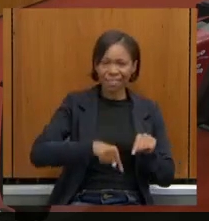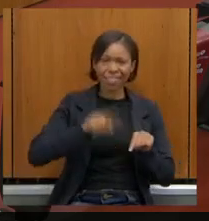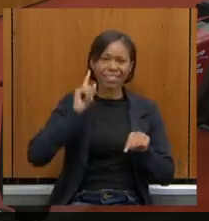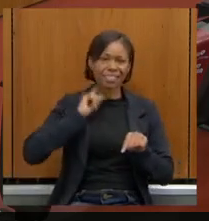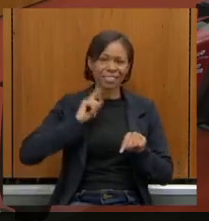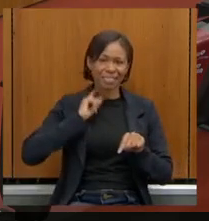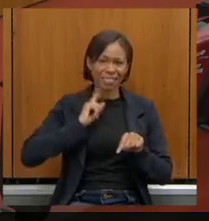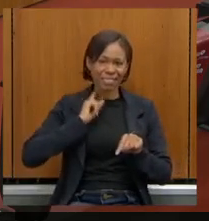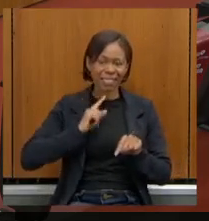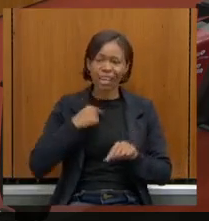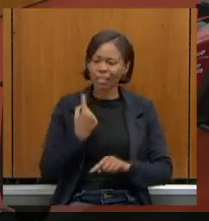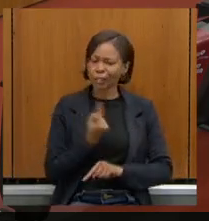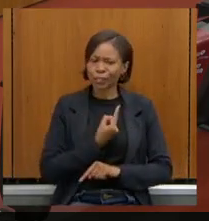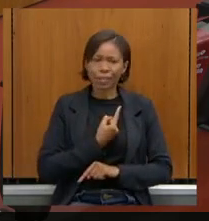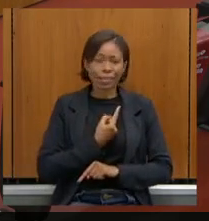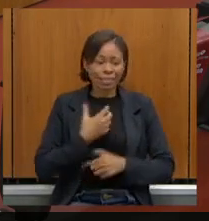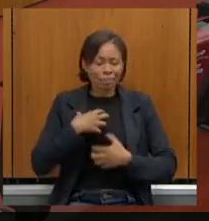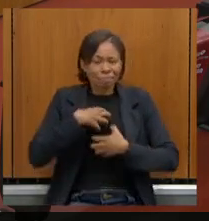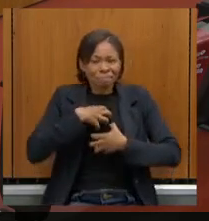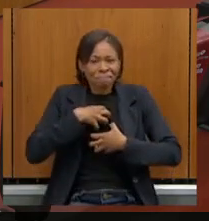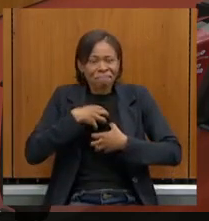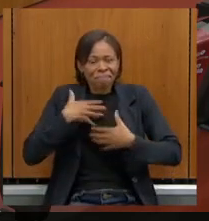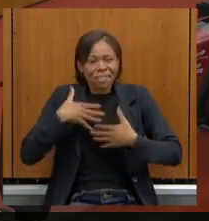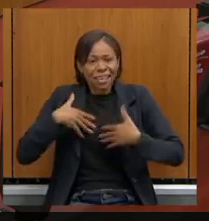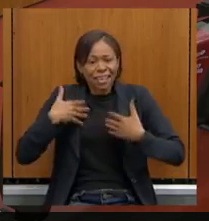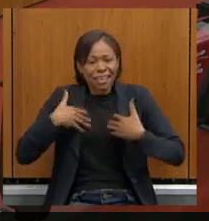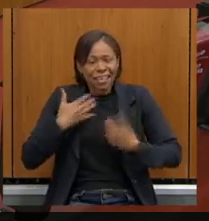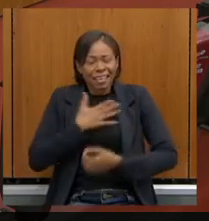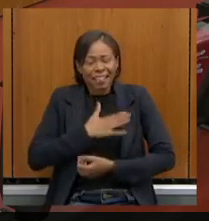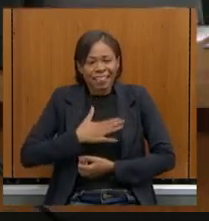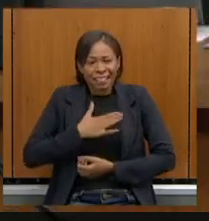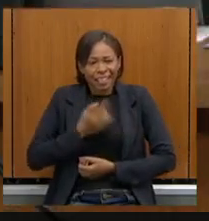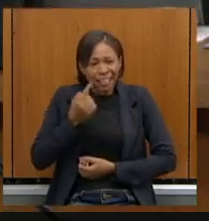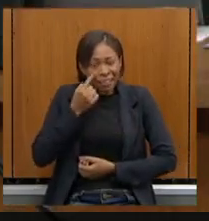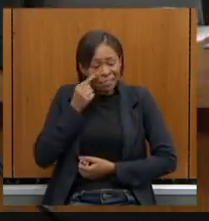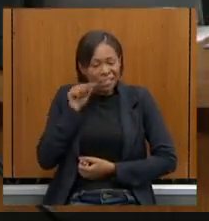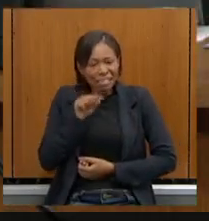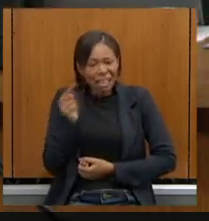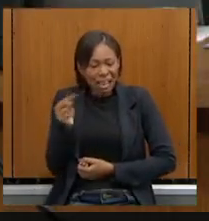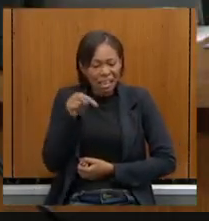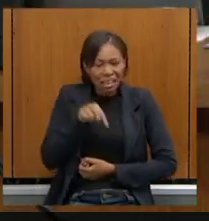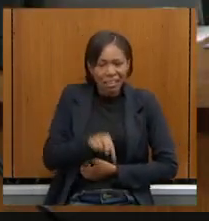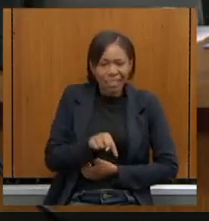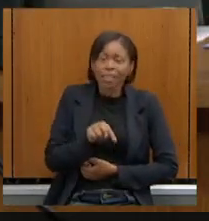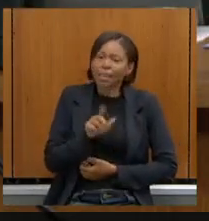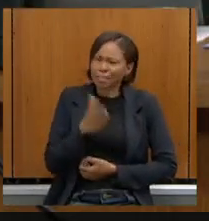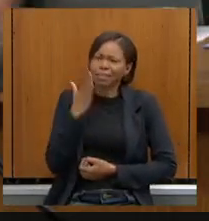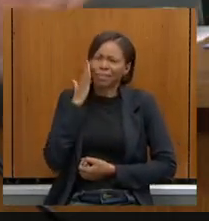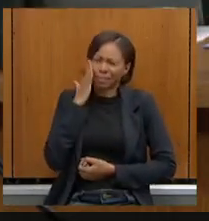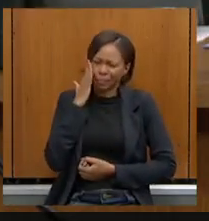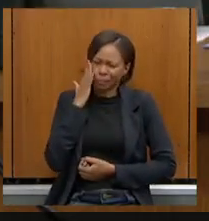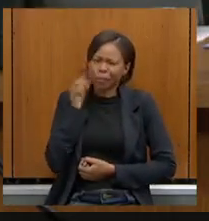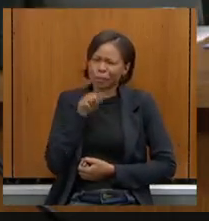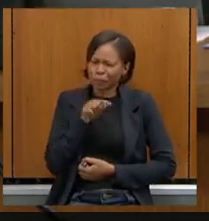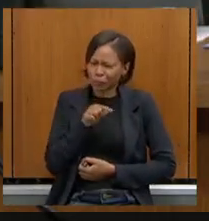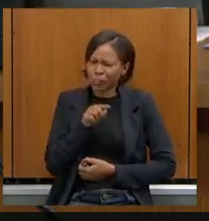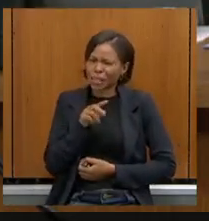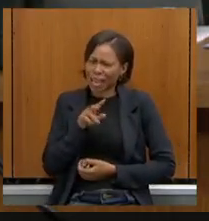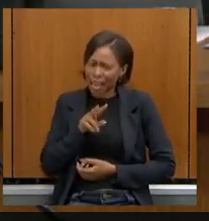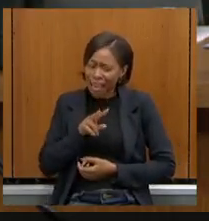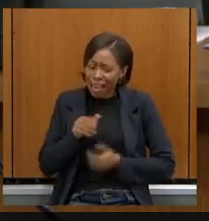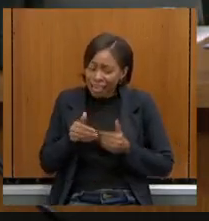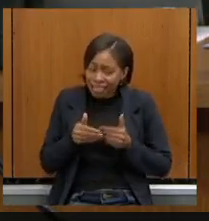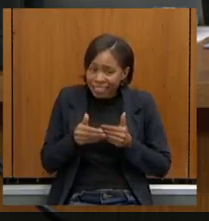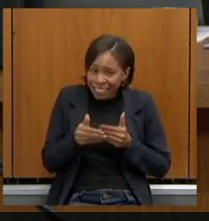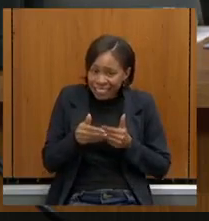aqui da comissão, para o presidente, para mim, para todos os membros e a gente sabia, Leônidas, que em pouco tempo você seria o nosso